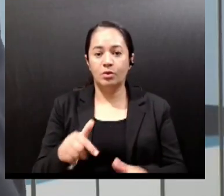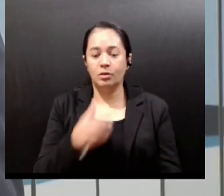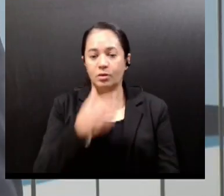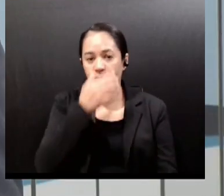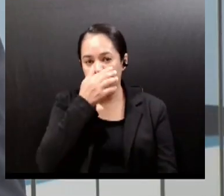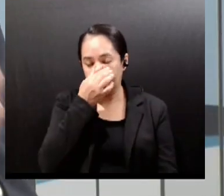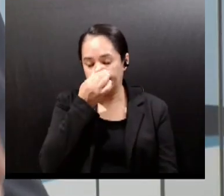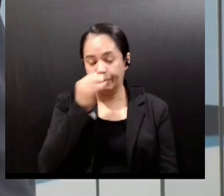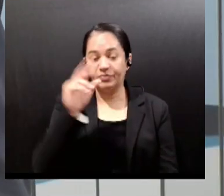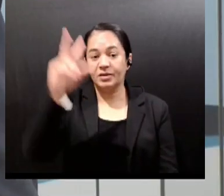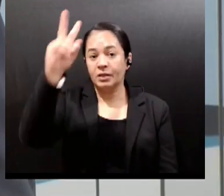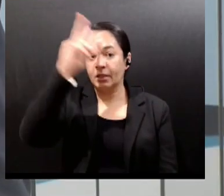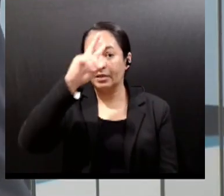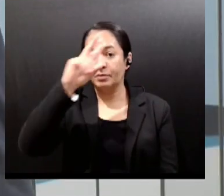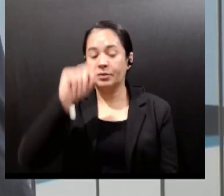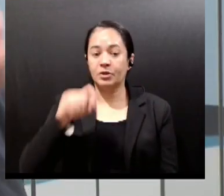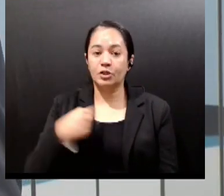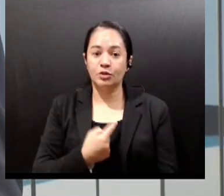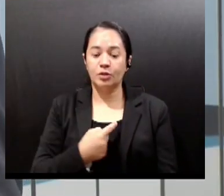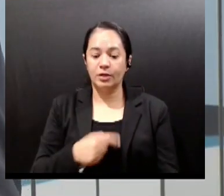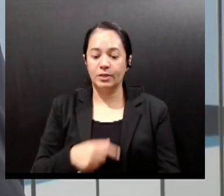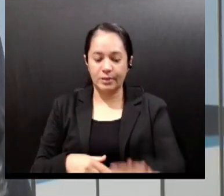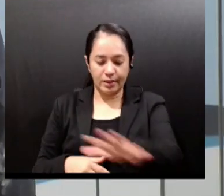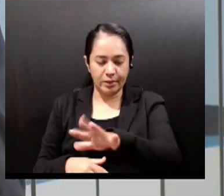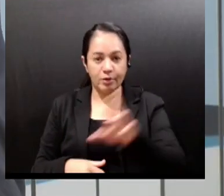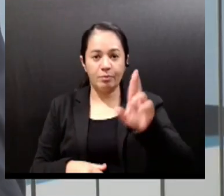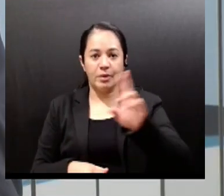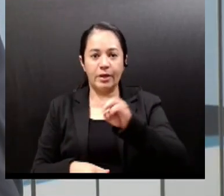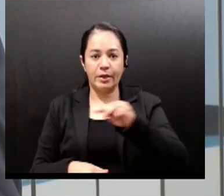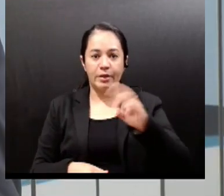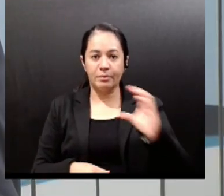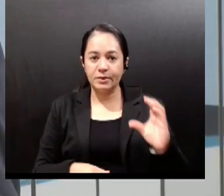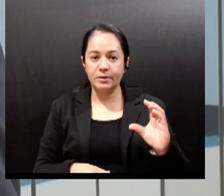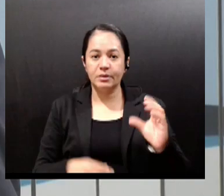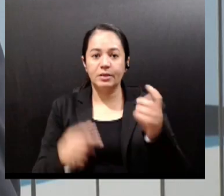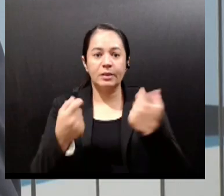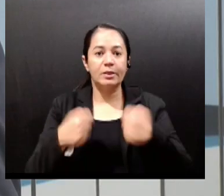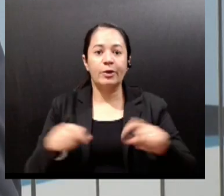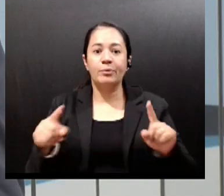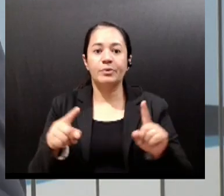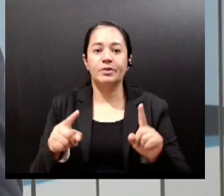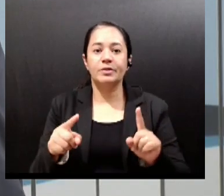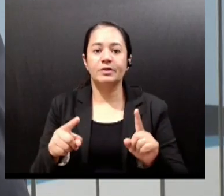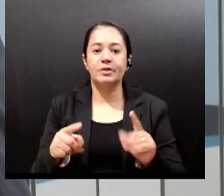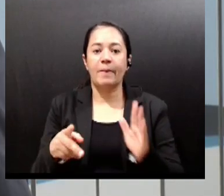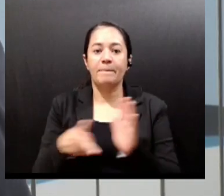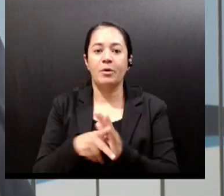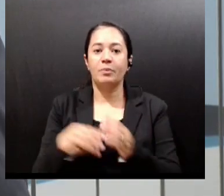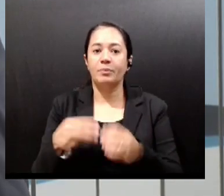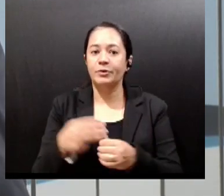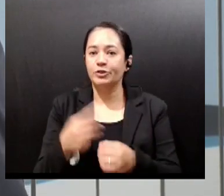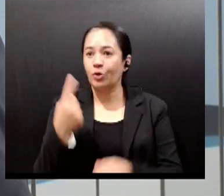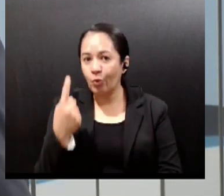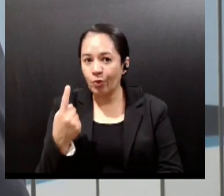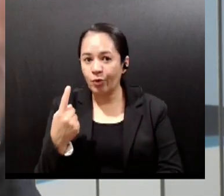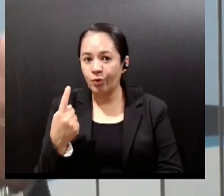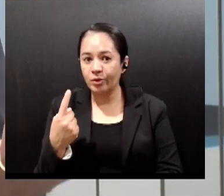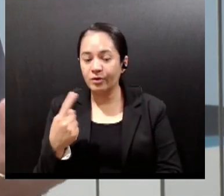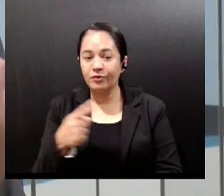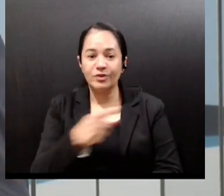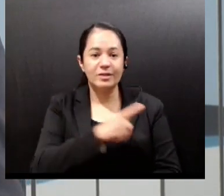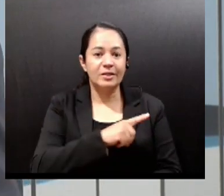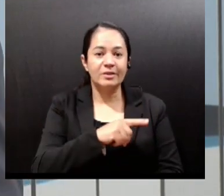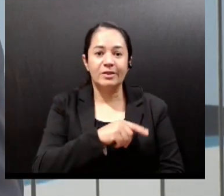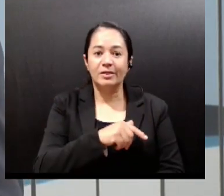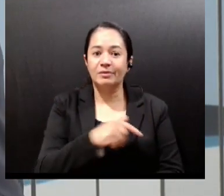aqui numa região metropolitana, então não necessariamente é de um município. Então você tem esse lado, né?